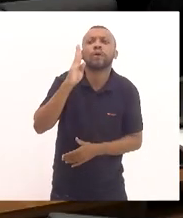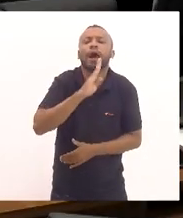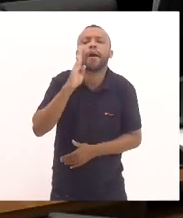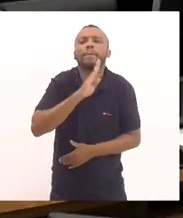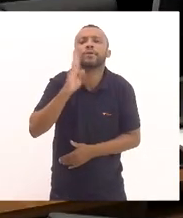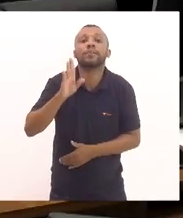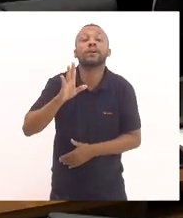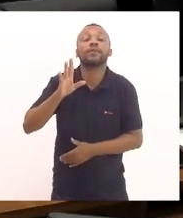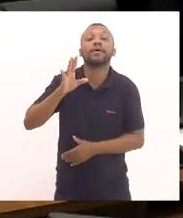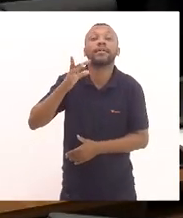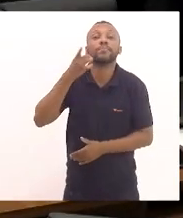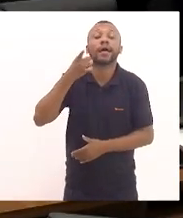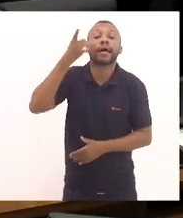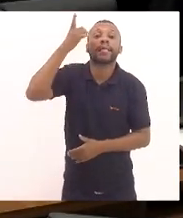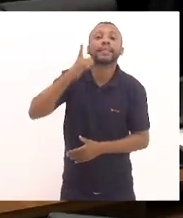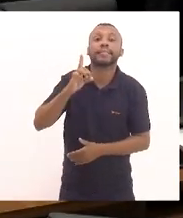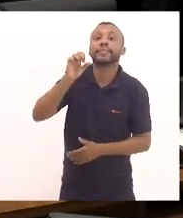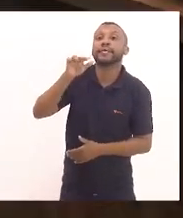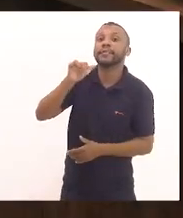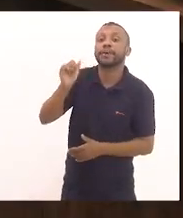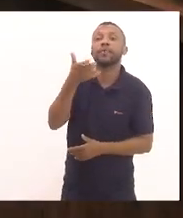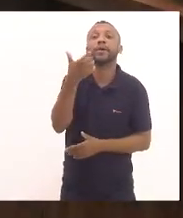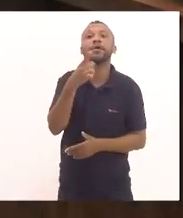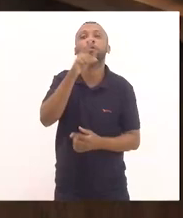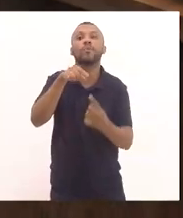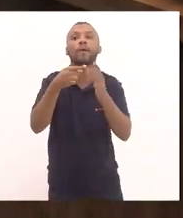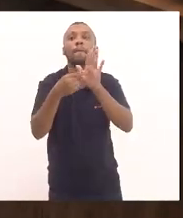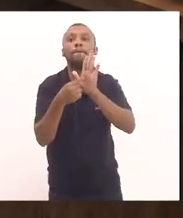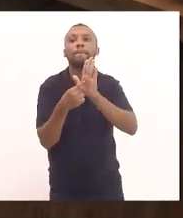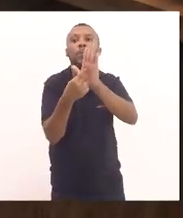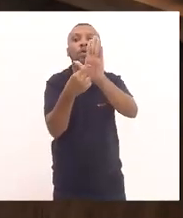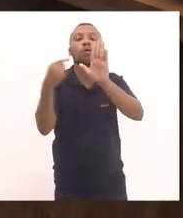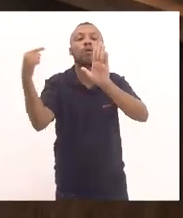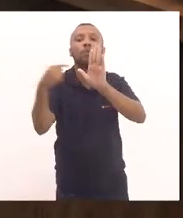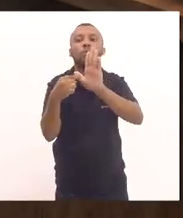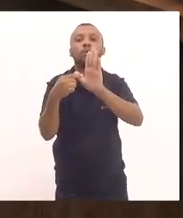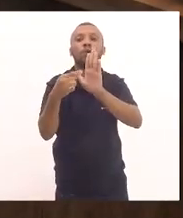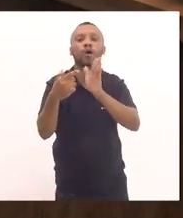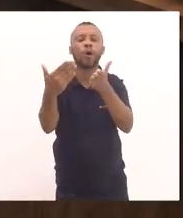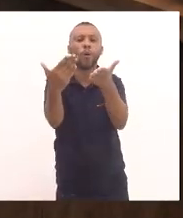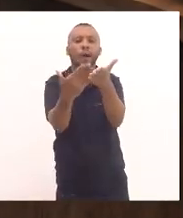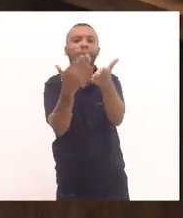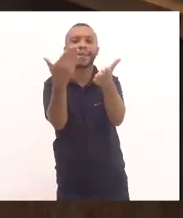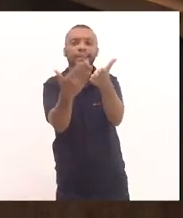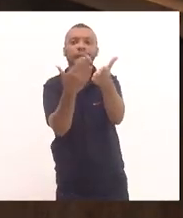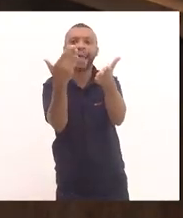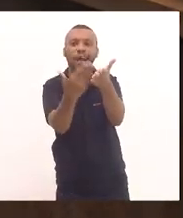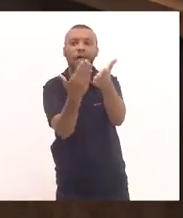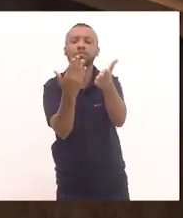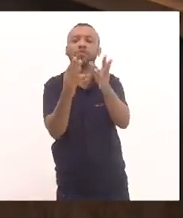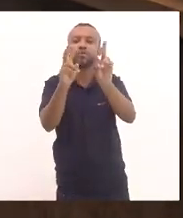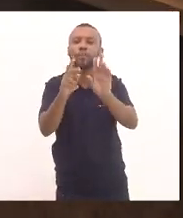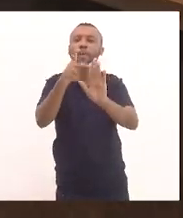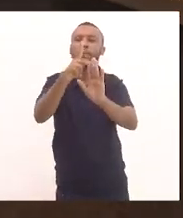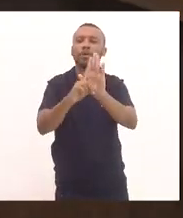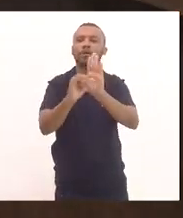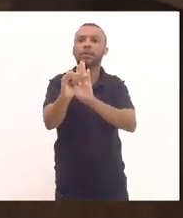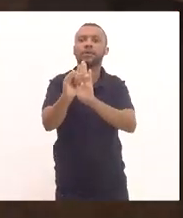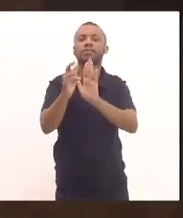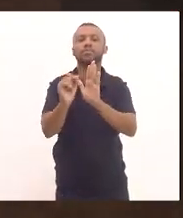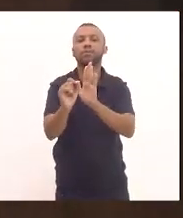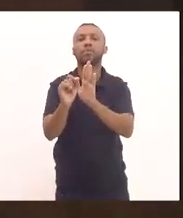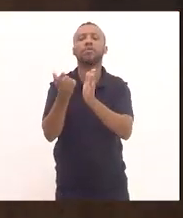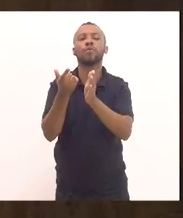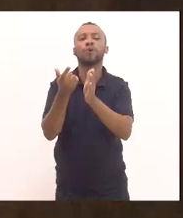Deputada Dani Monteiro. Queria só apresentar aqui em primeira mão o caderno de projetos de lei dos